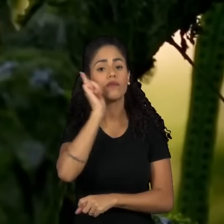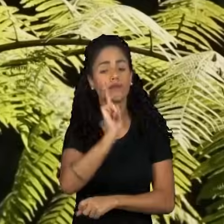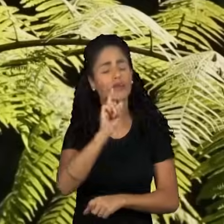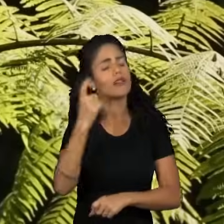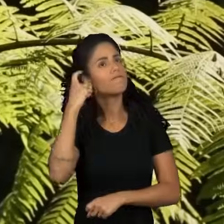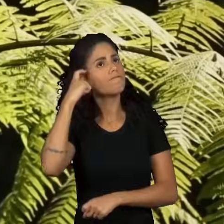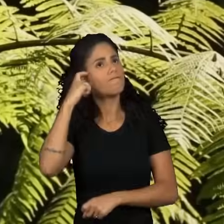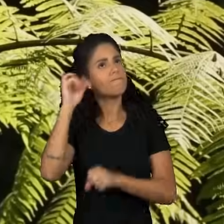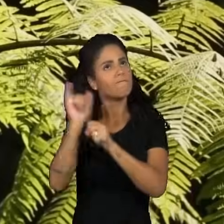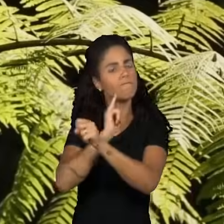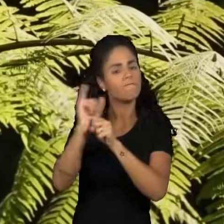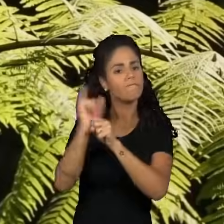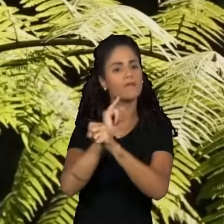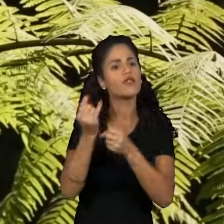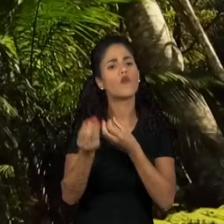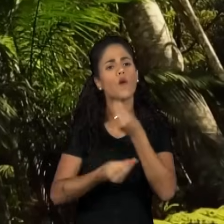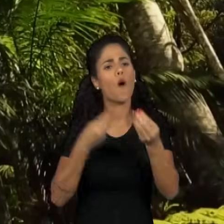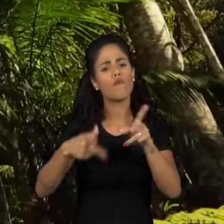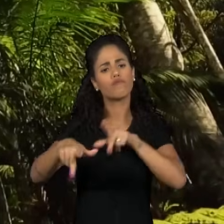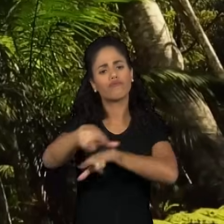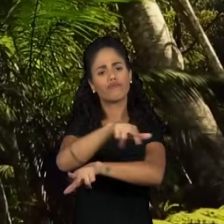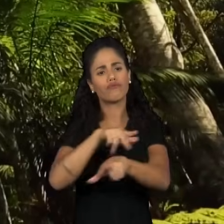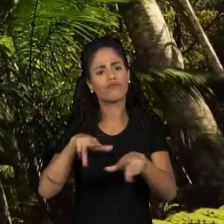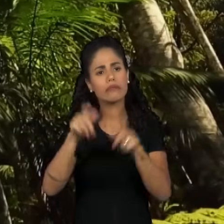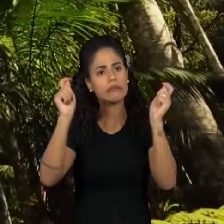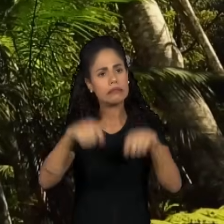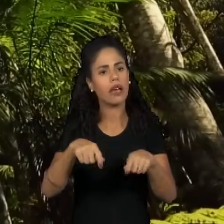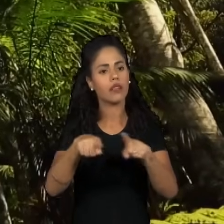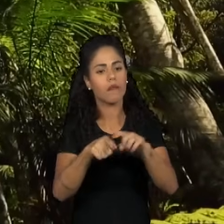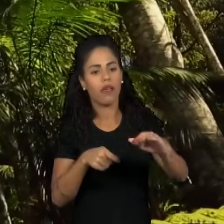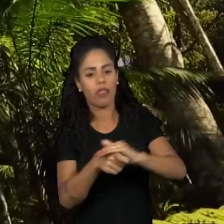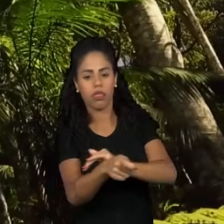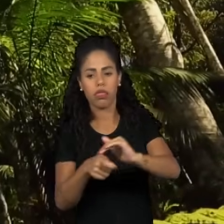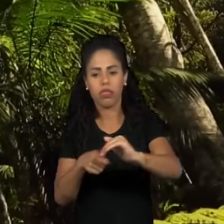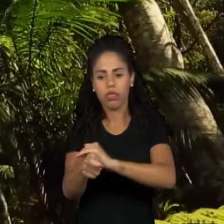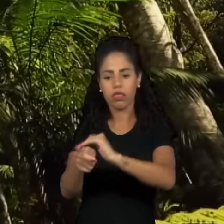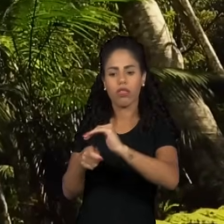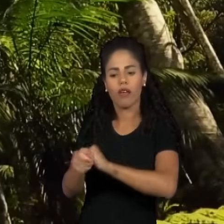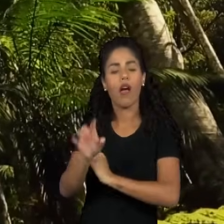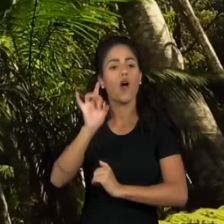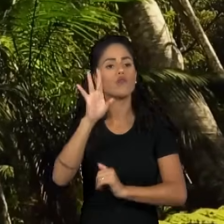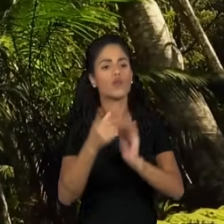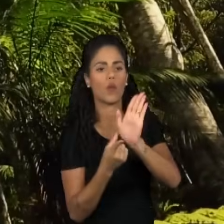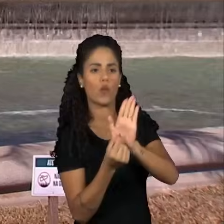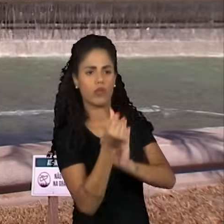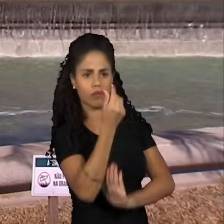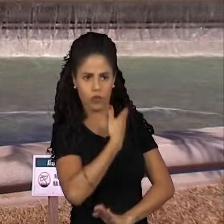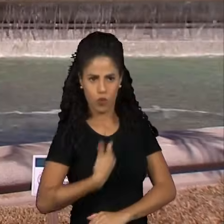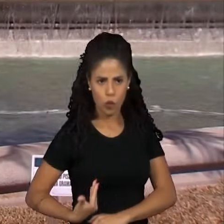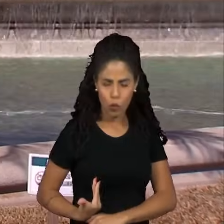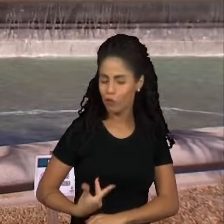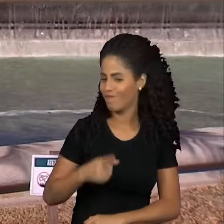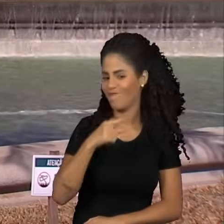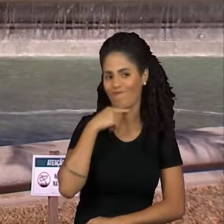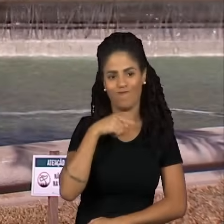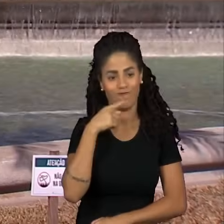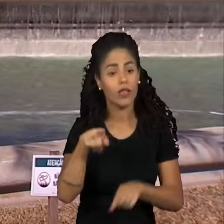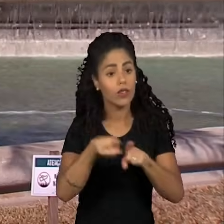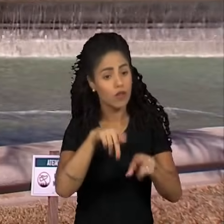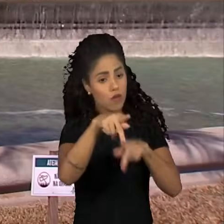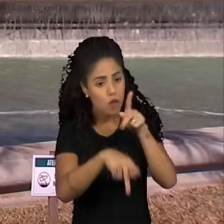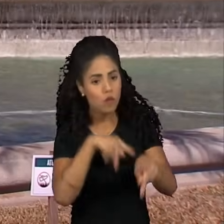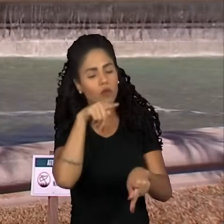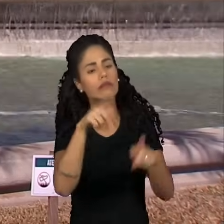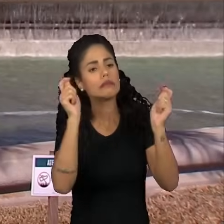pensar numa diversificação muito grande de mecanismos financeiros, não dá para depender só do orçamento público e também da população para que